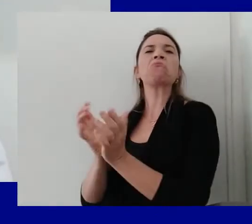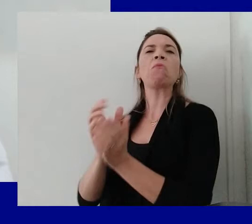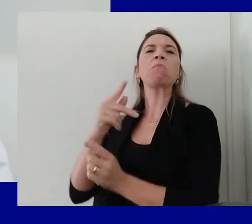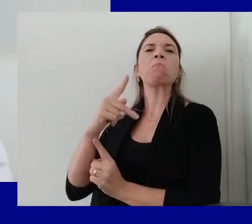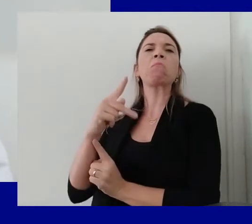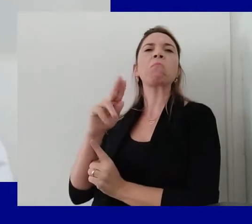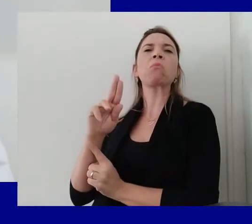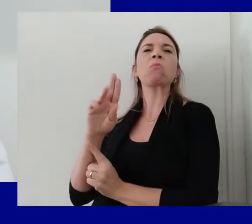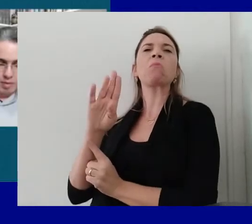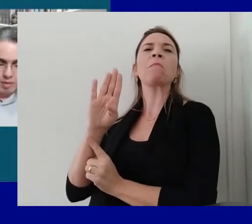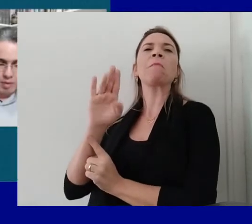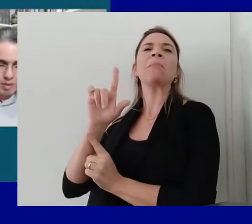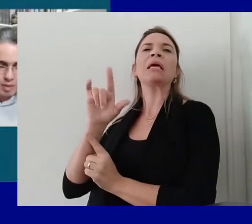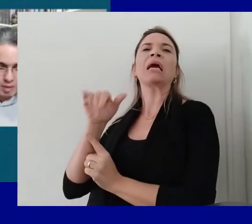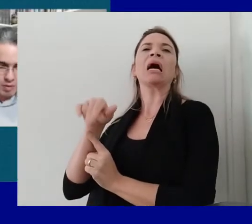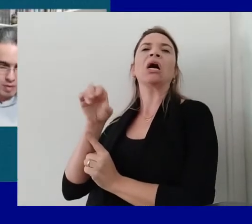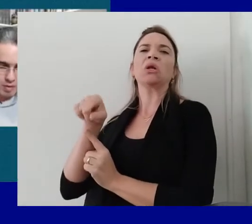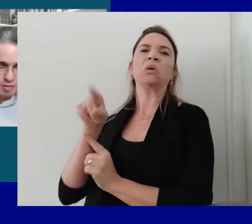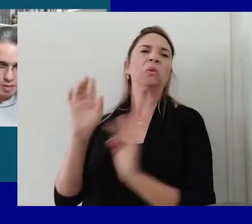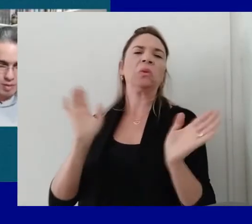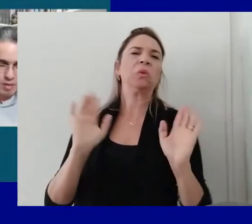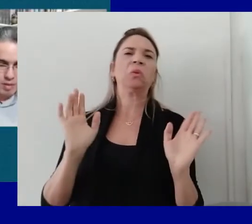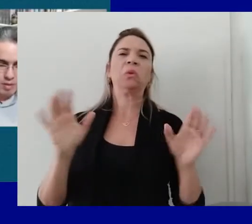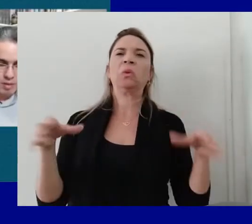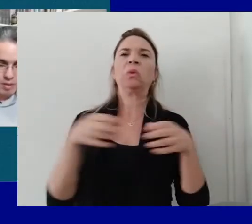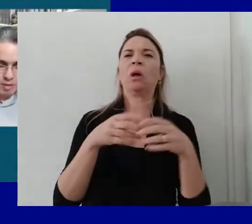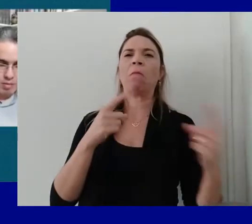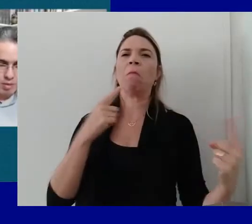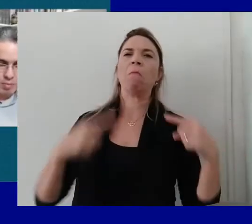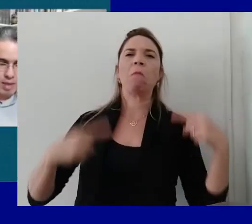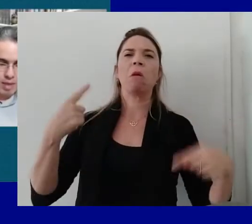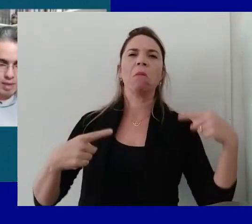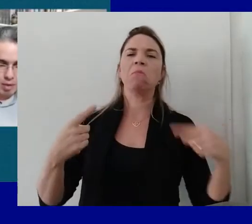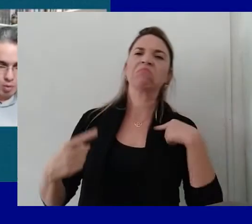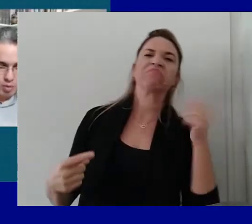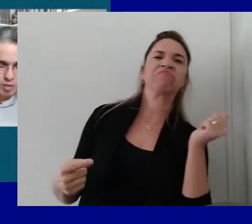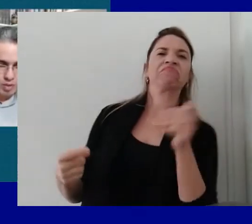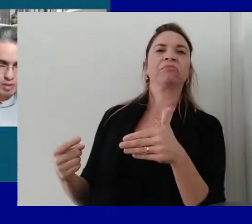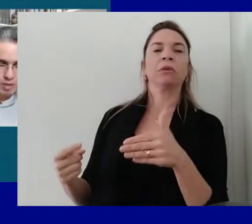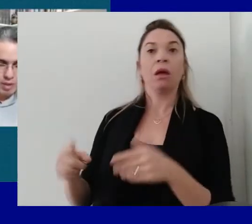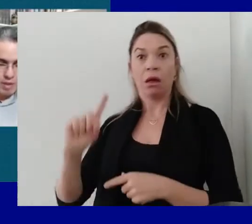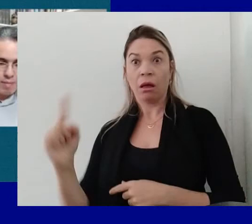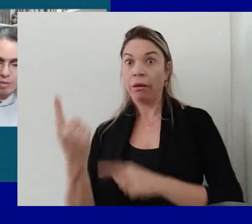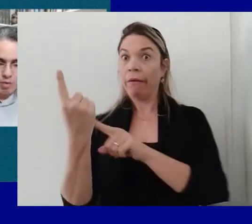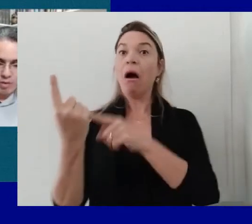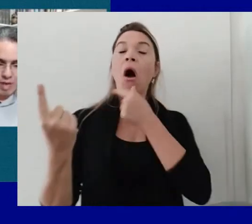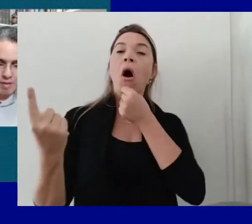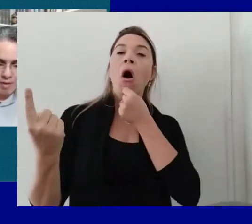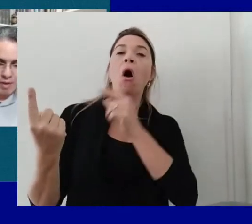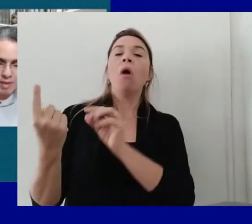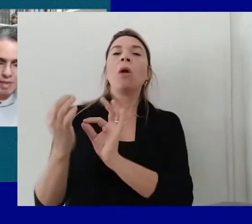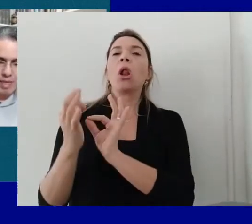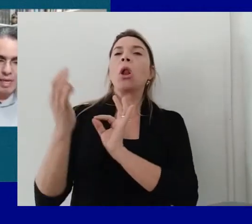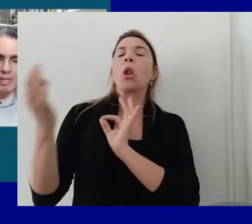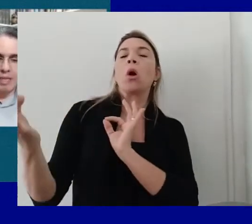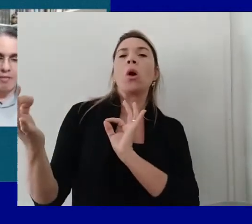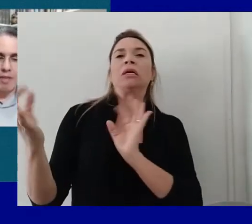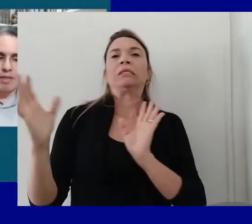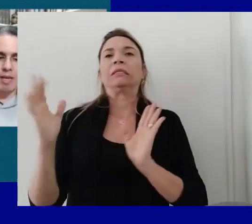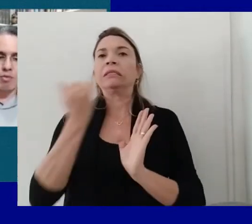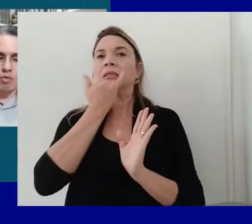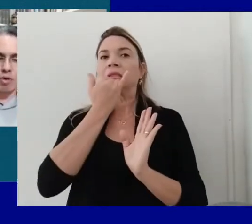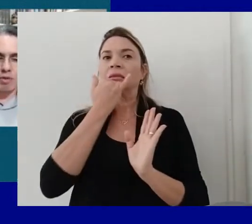o publicano, distante, versículo 13 diz, estando de pé, longe, não ousava nem